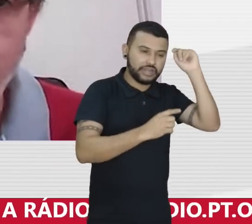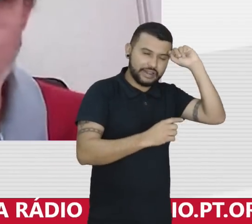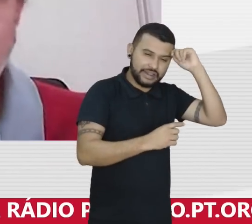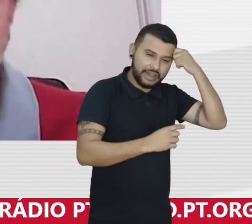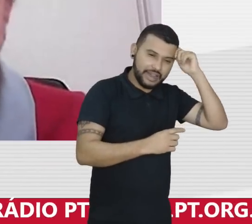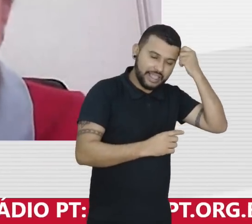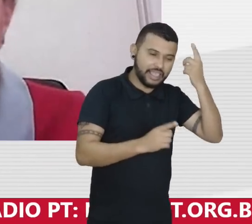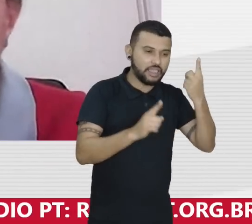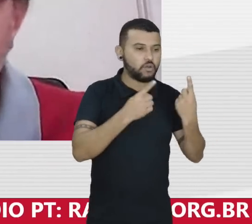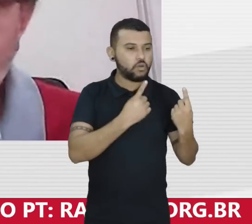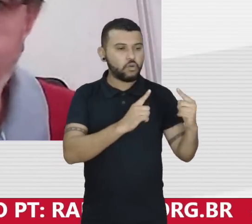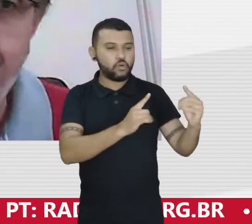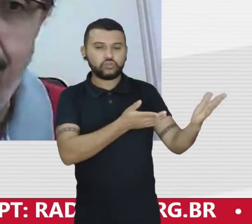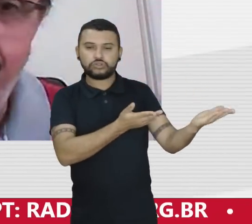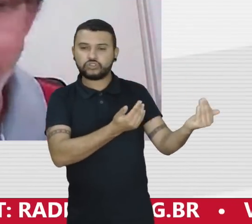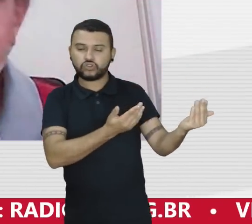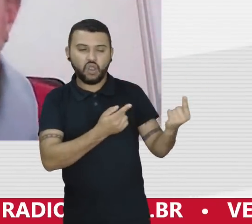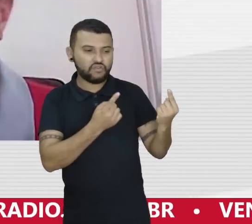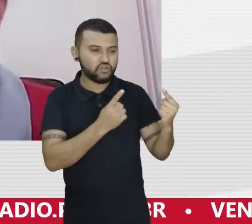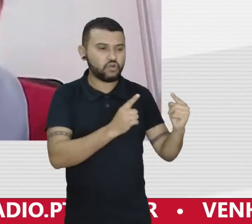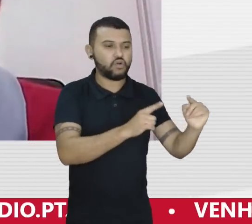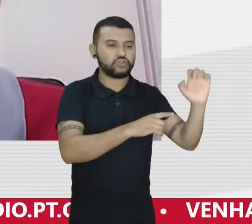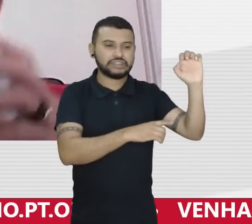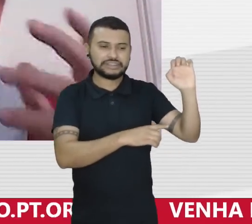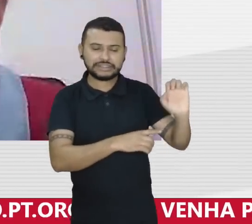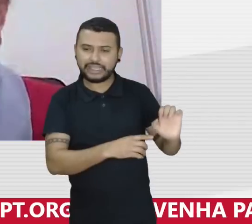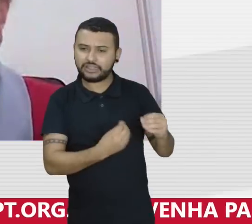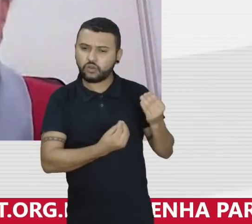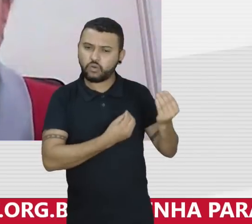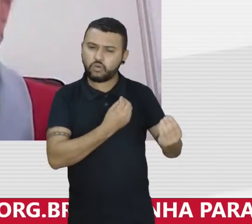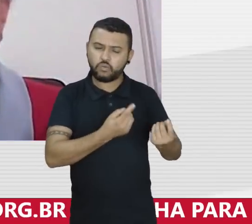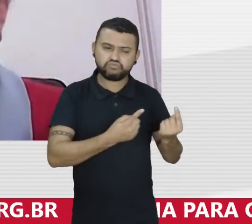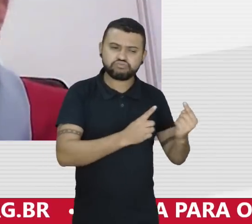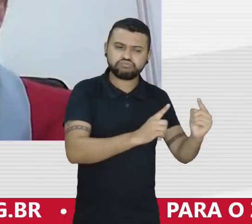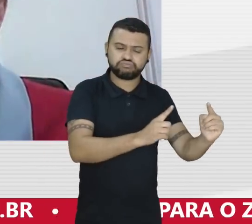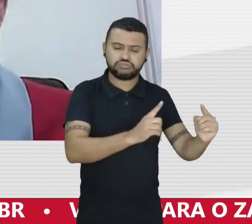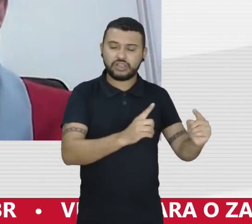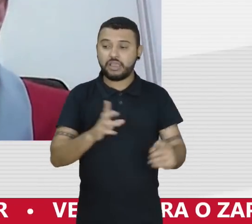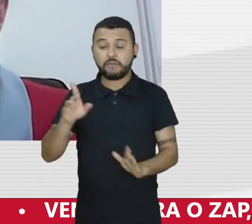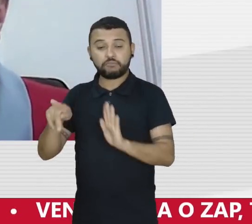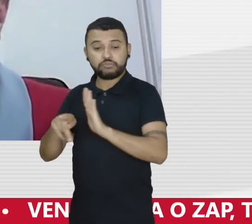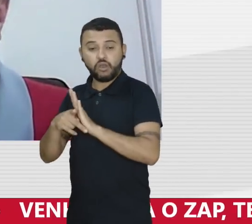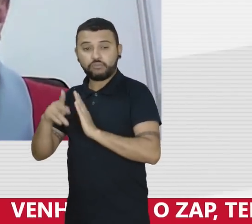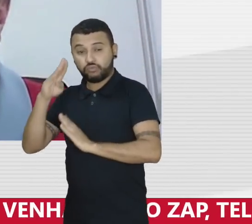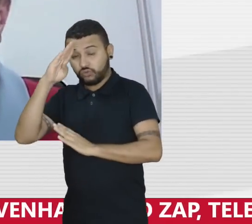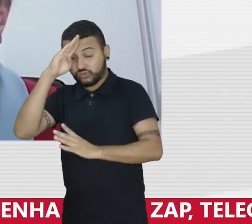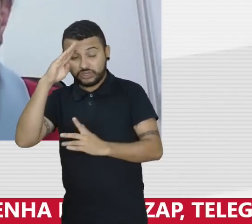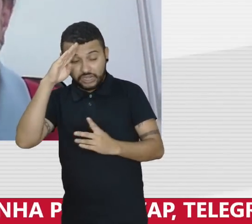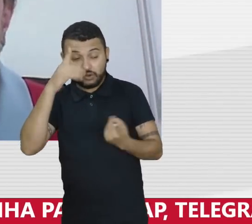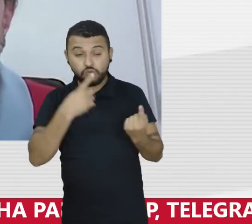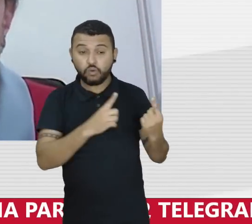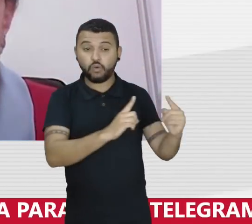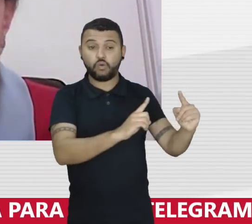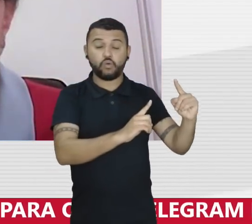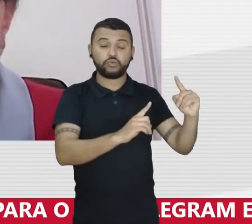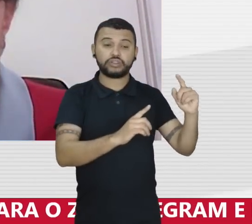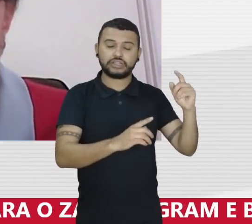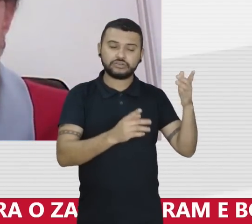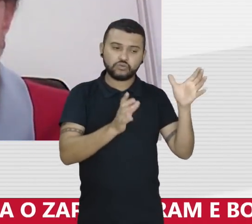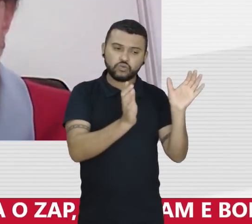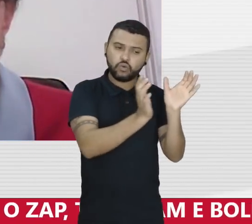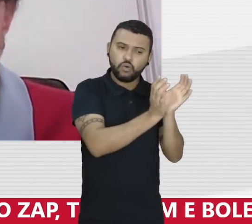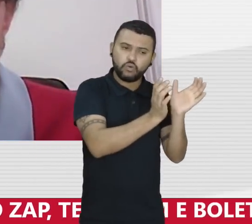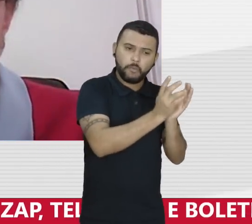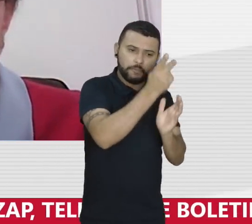a juventude, é a esquerda, né? É todo esse discurso que o Bolsonaro faz daqueles que querem